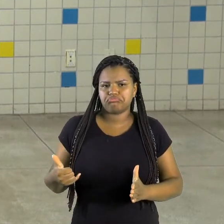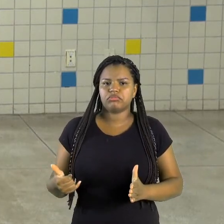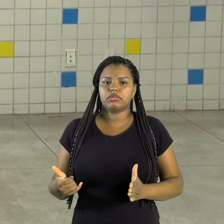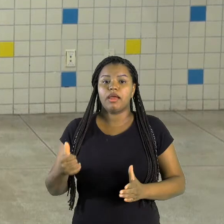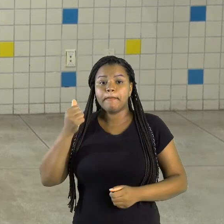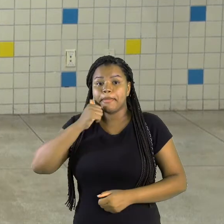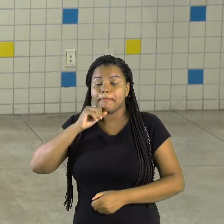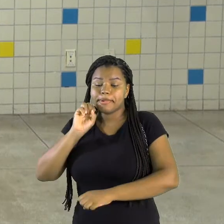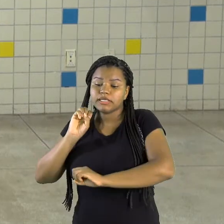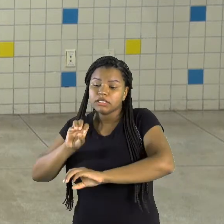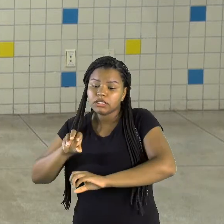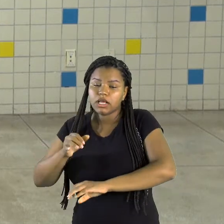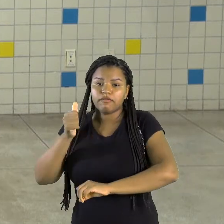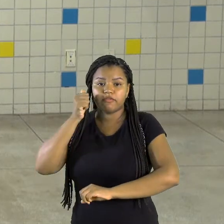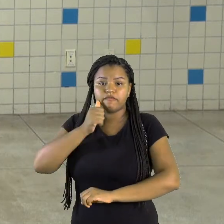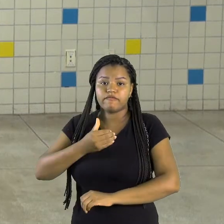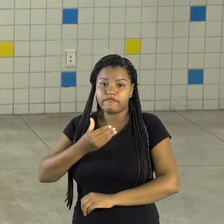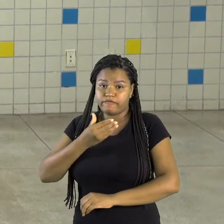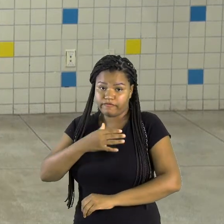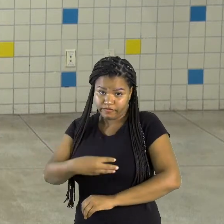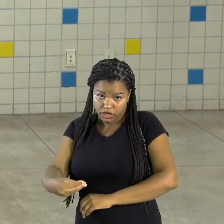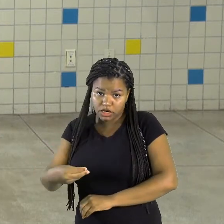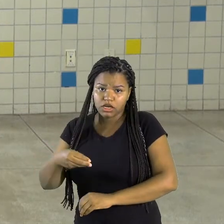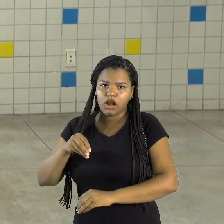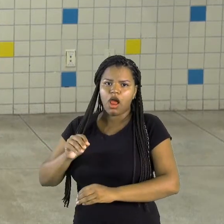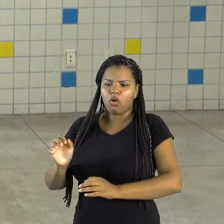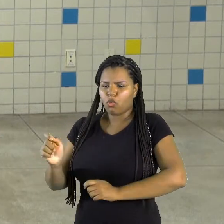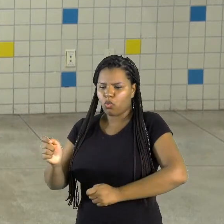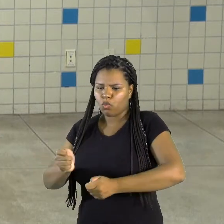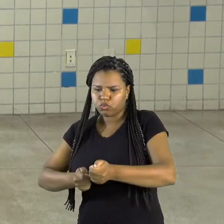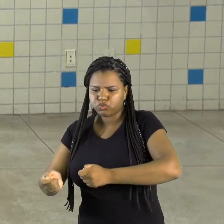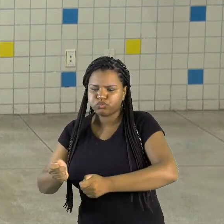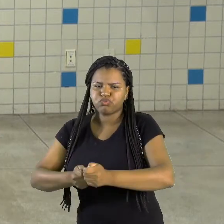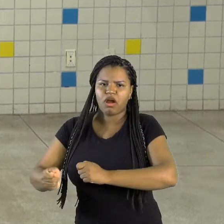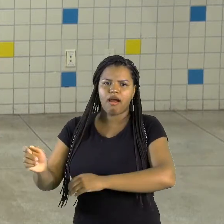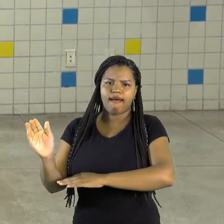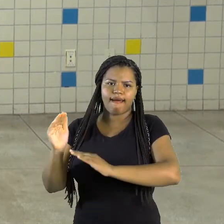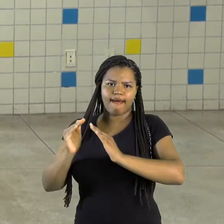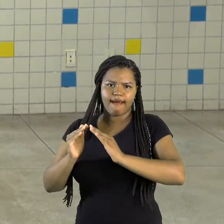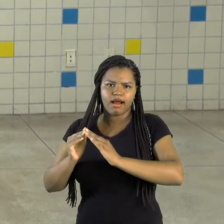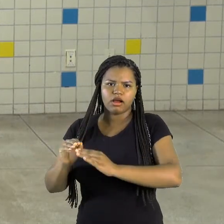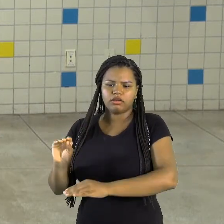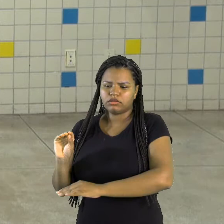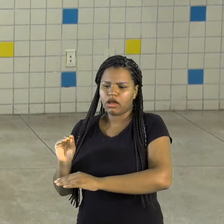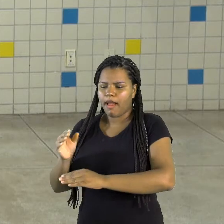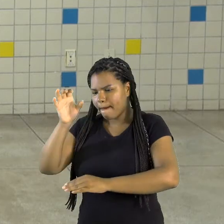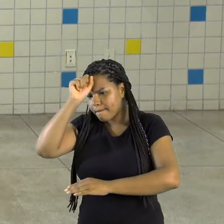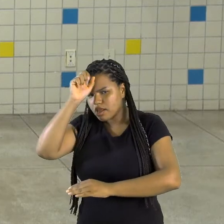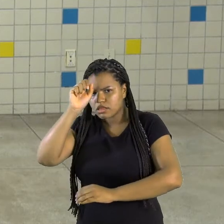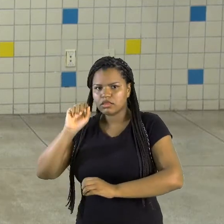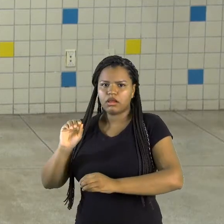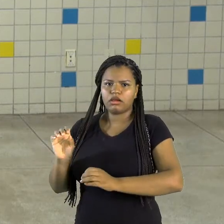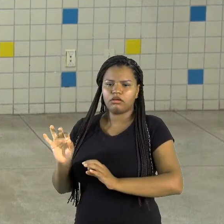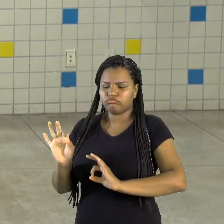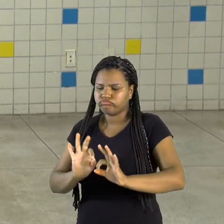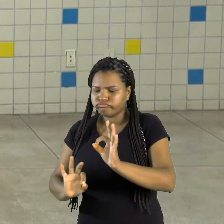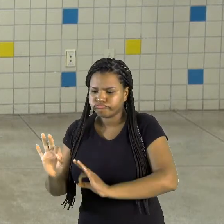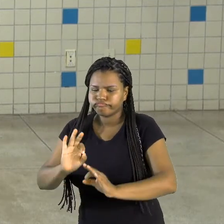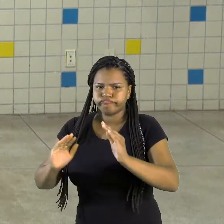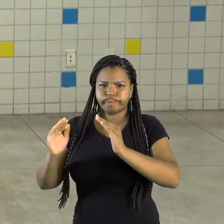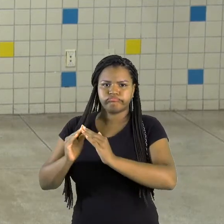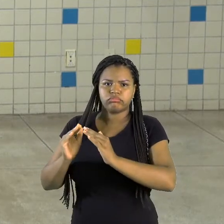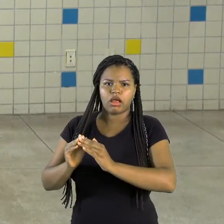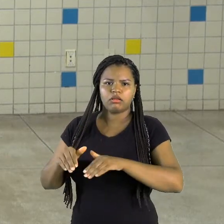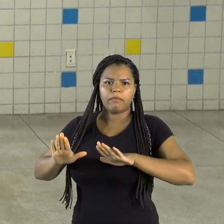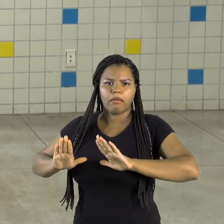a filha a governar a casa, a cuidar das atividades domésticas, a